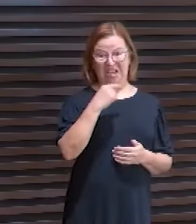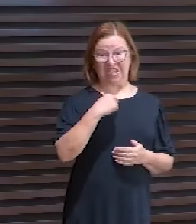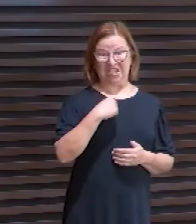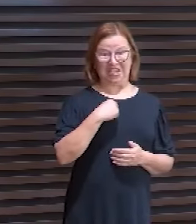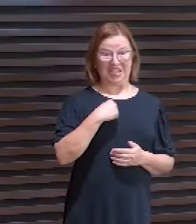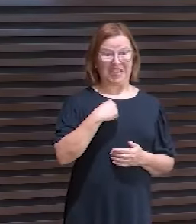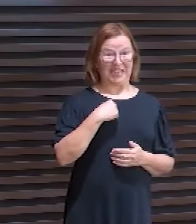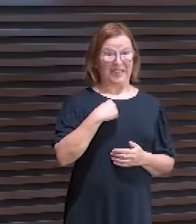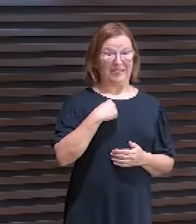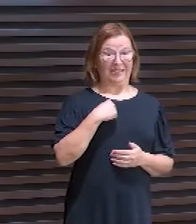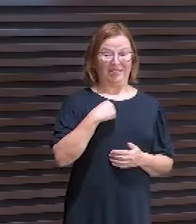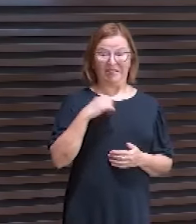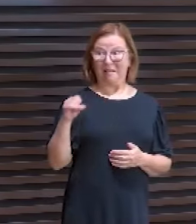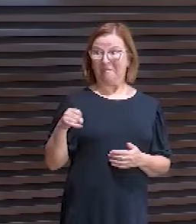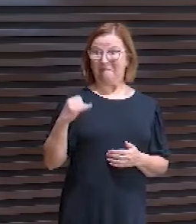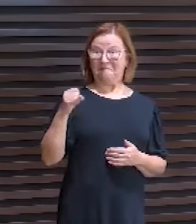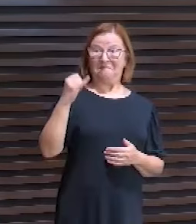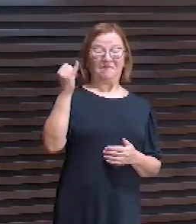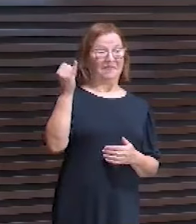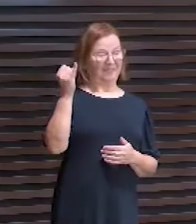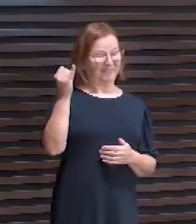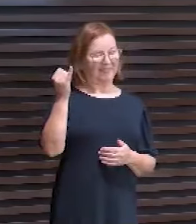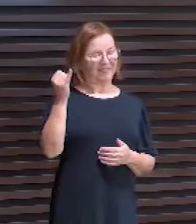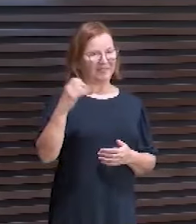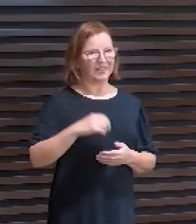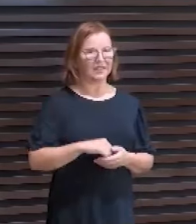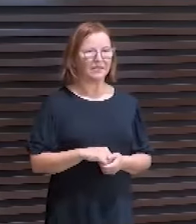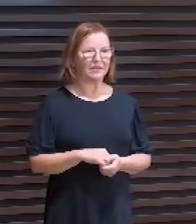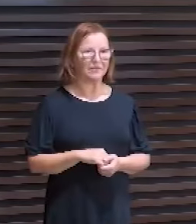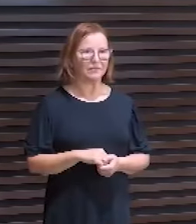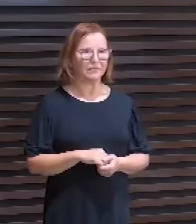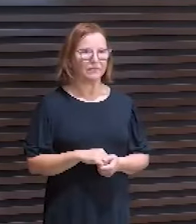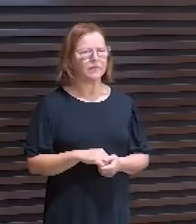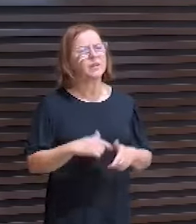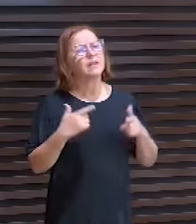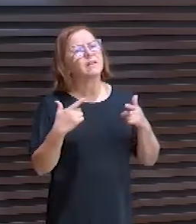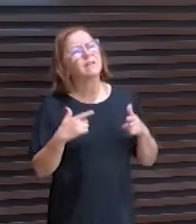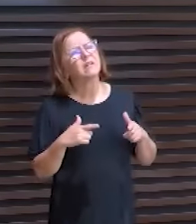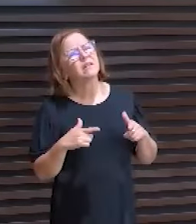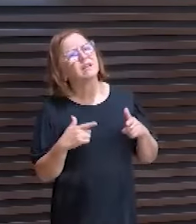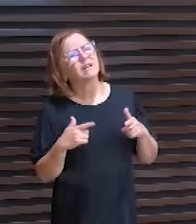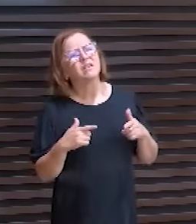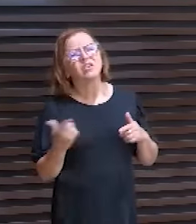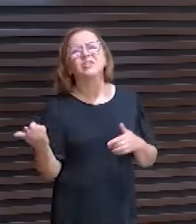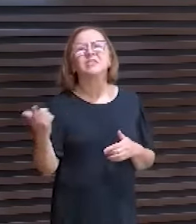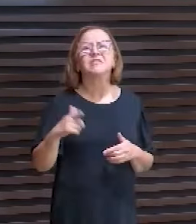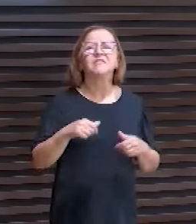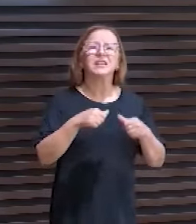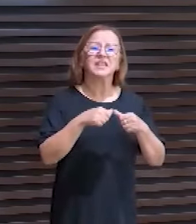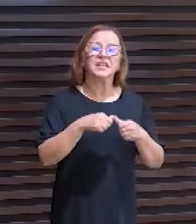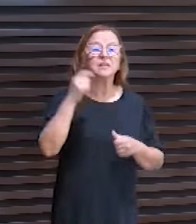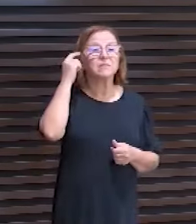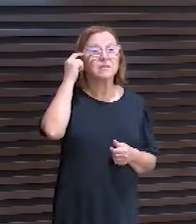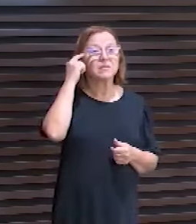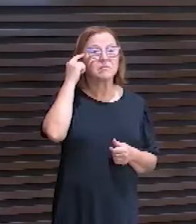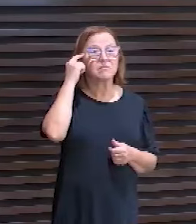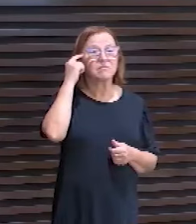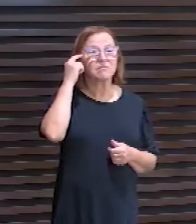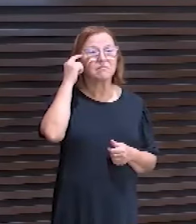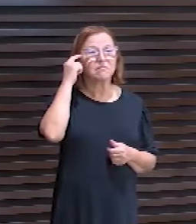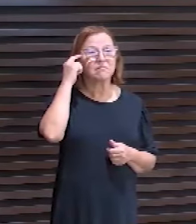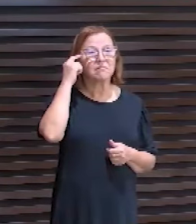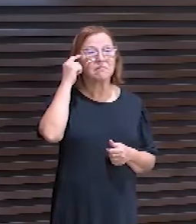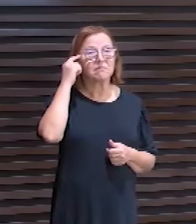a última bolacha do pacote onde onde Da onde veio isso de onde veio isso